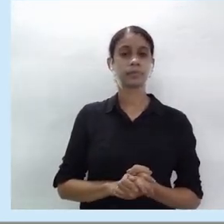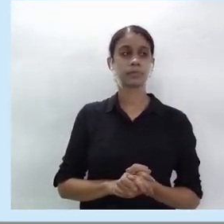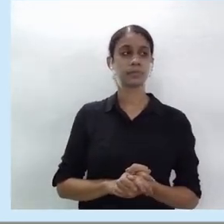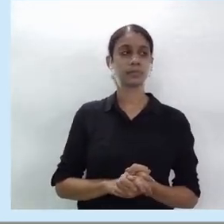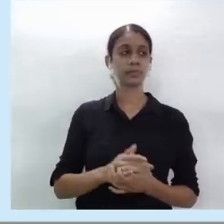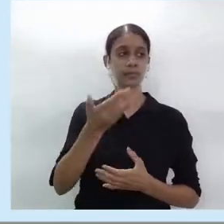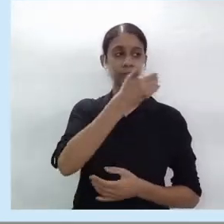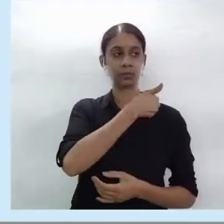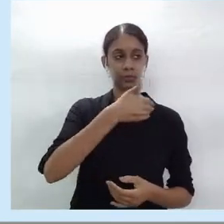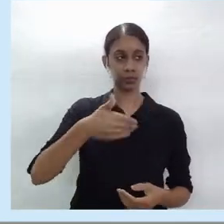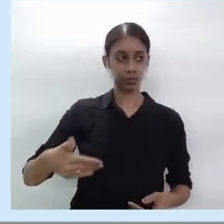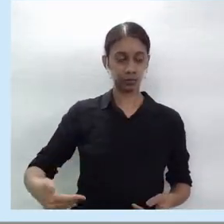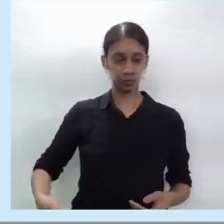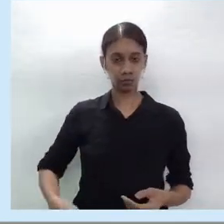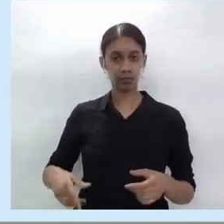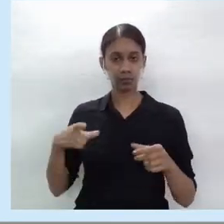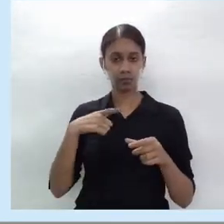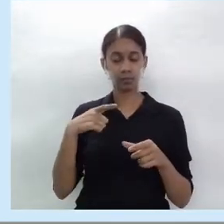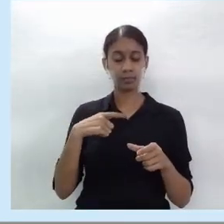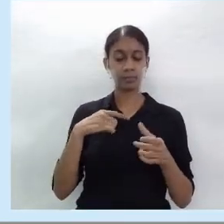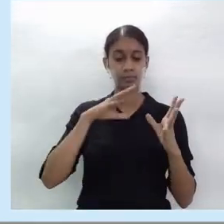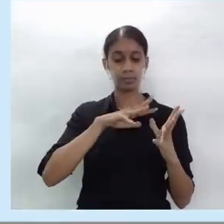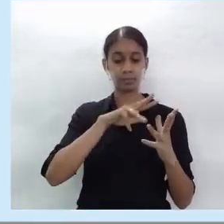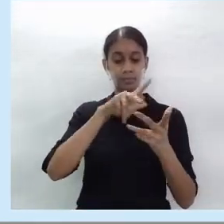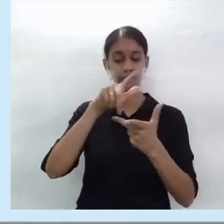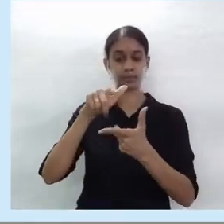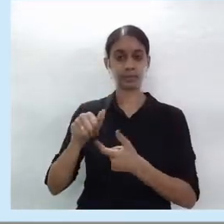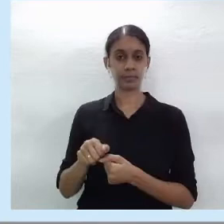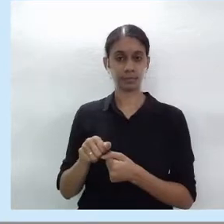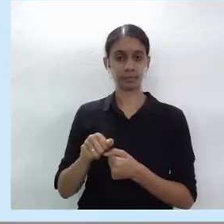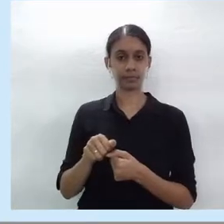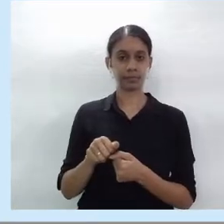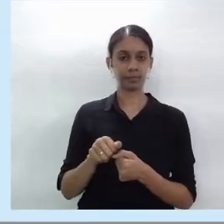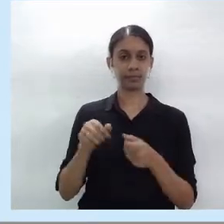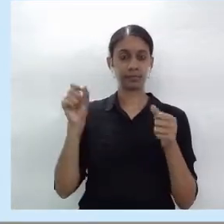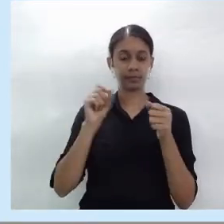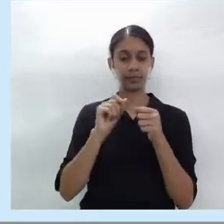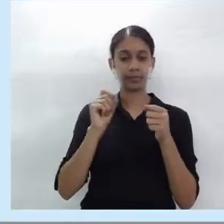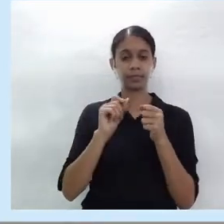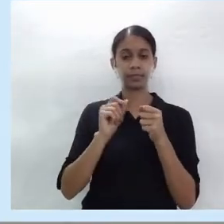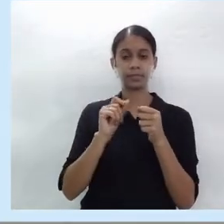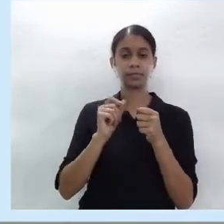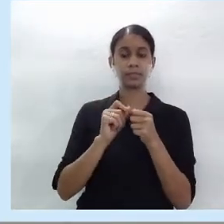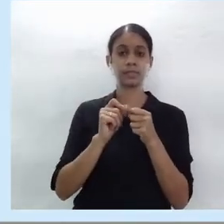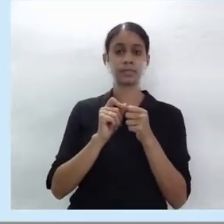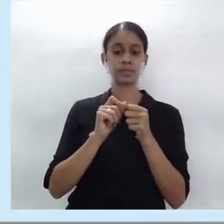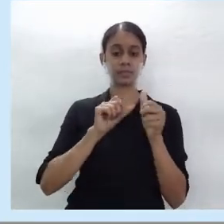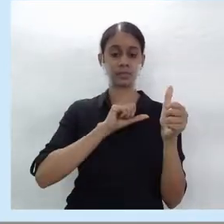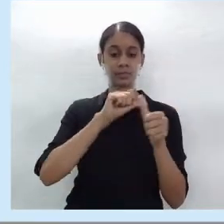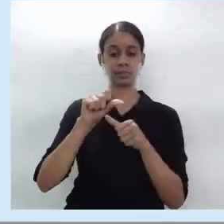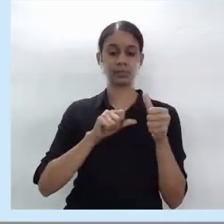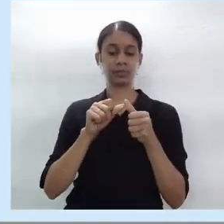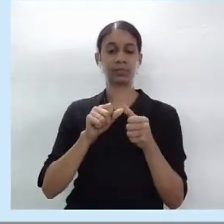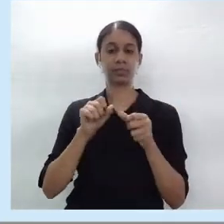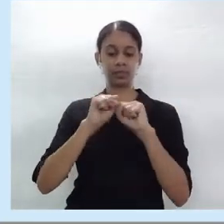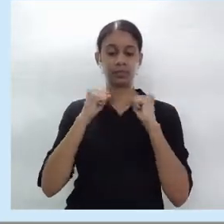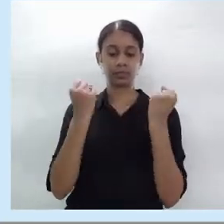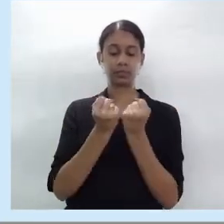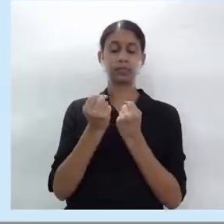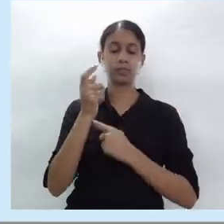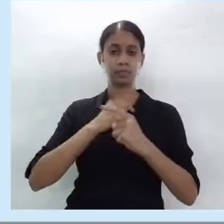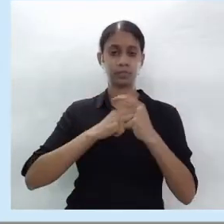a globalização ela está trazendo uma desconstrução socioeconômica.